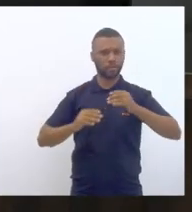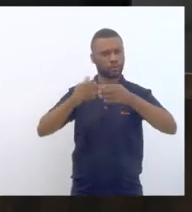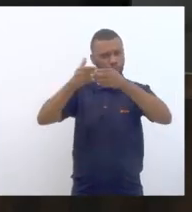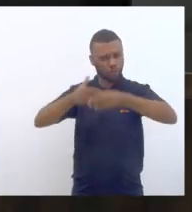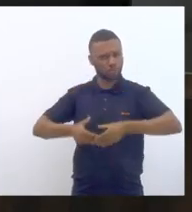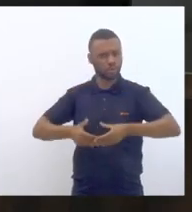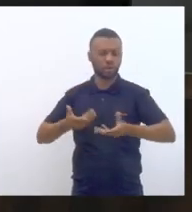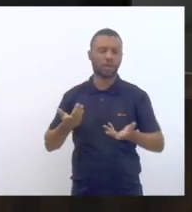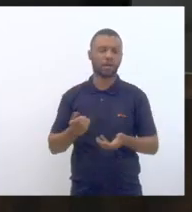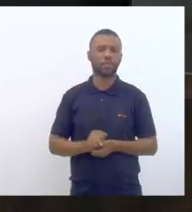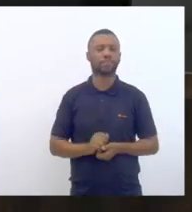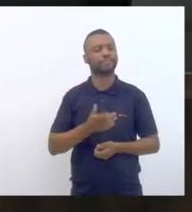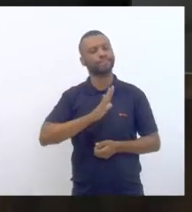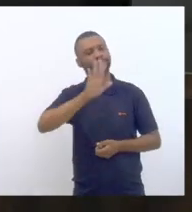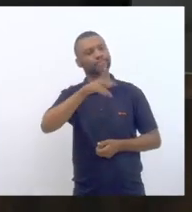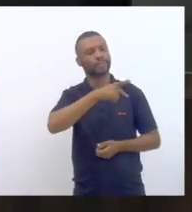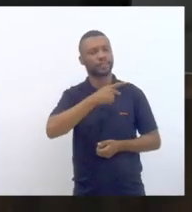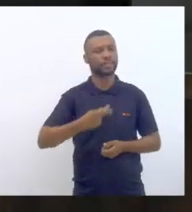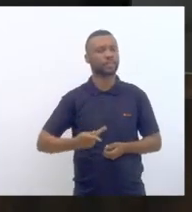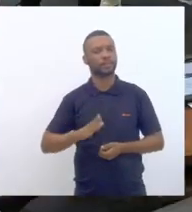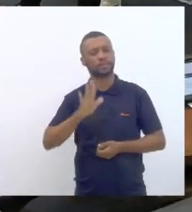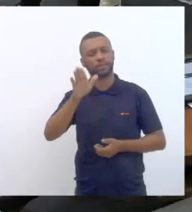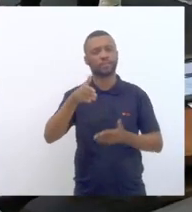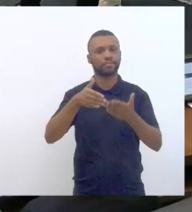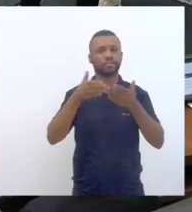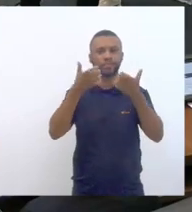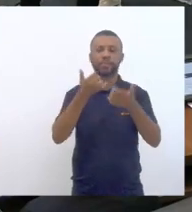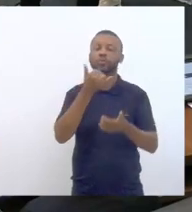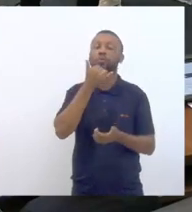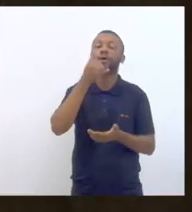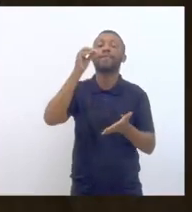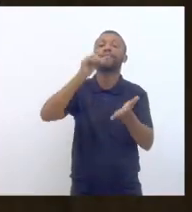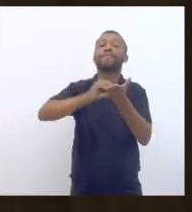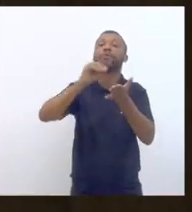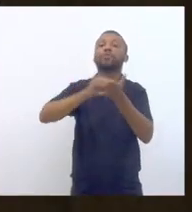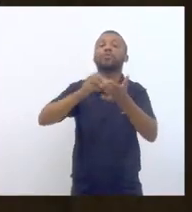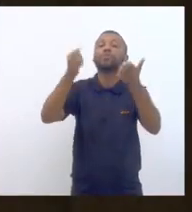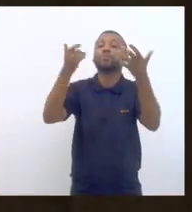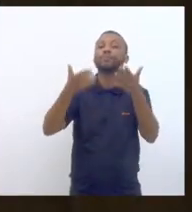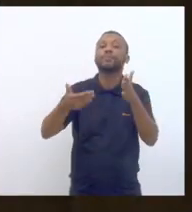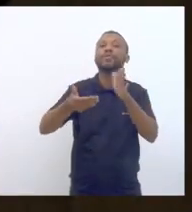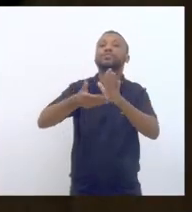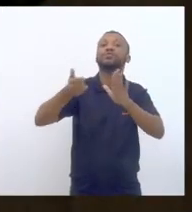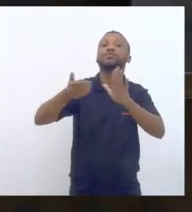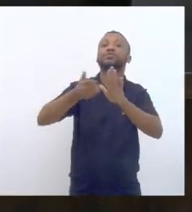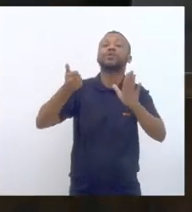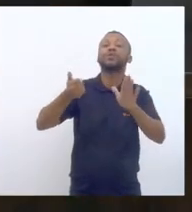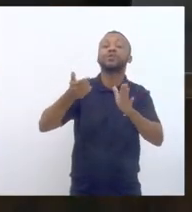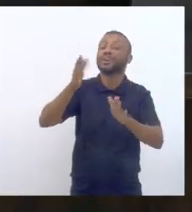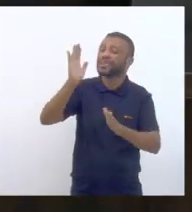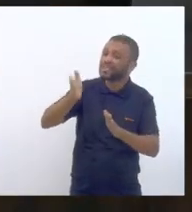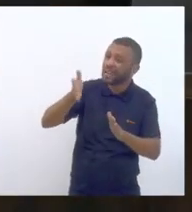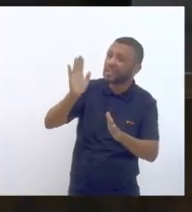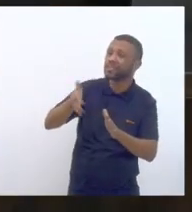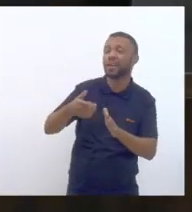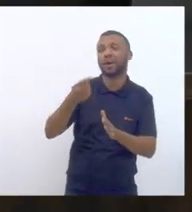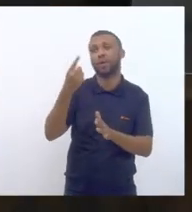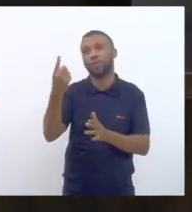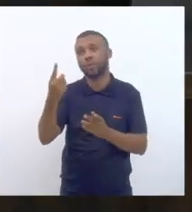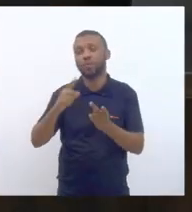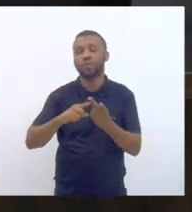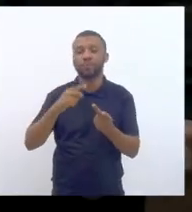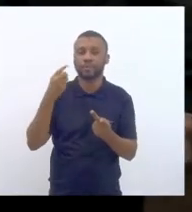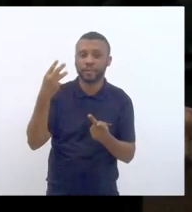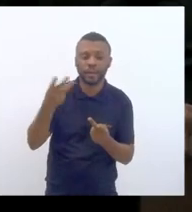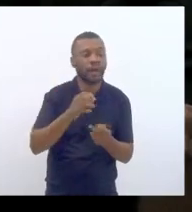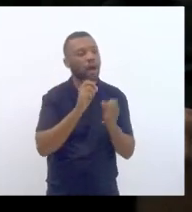Presidente, presidente, é... o senhor não cantou os que o senhor está retirando de pauta. Já cantei o primeiro, 1, 3...